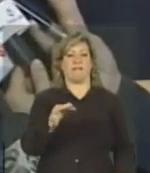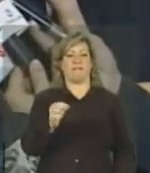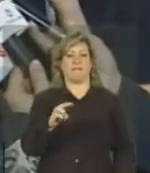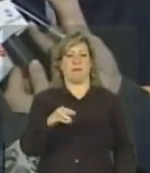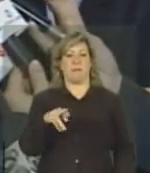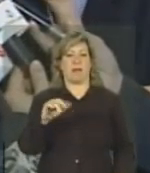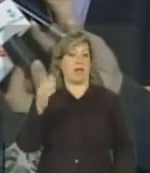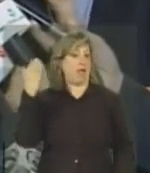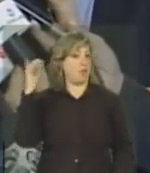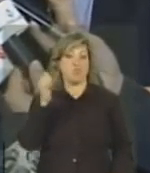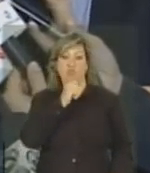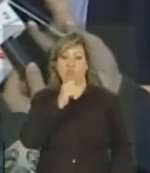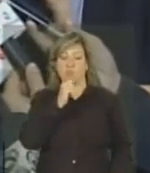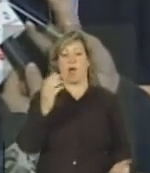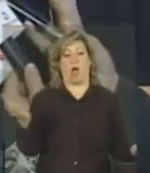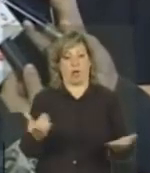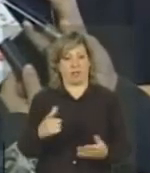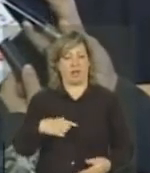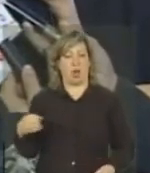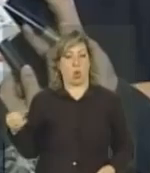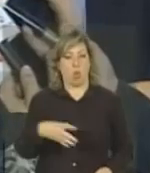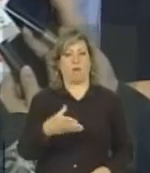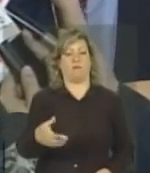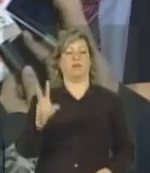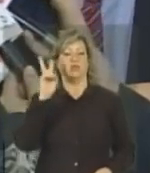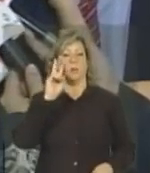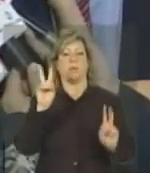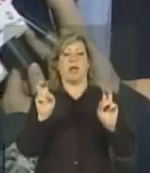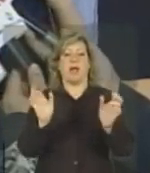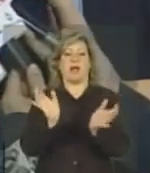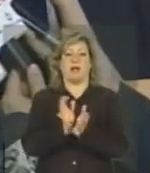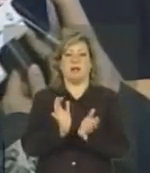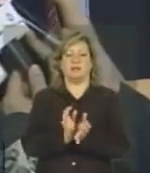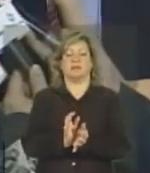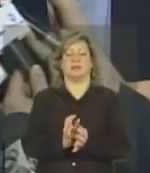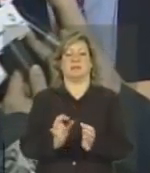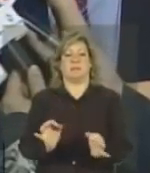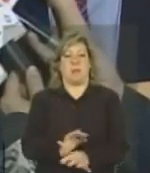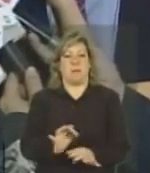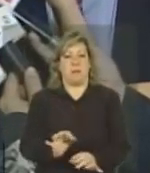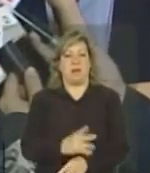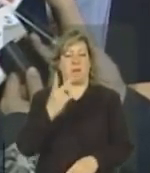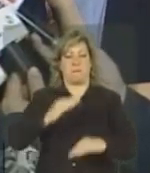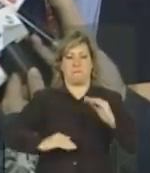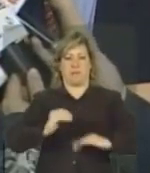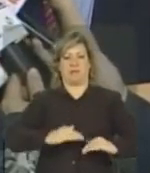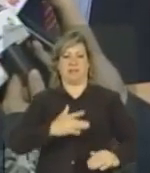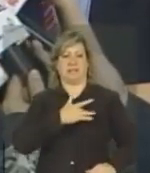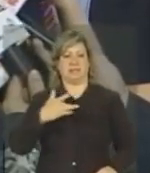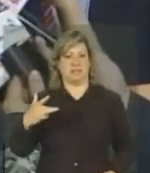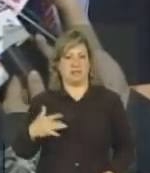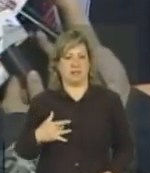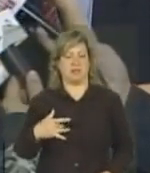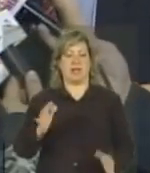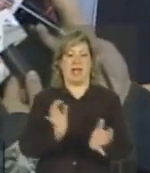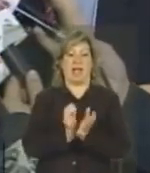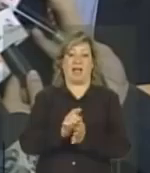que não tinha na política anterior, enquanto uma enfermaria específica, com profissionais de saúde